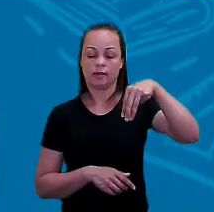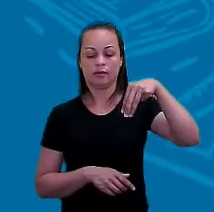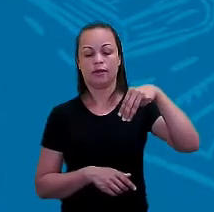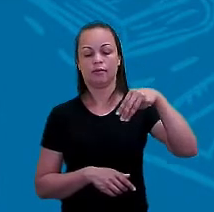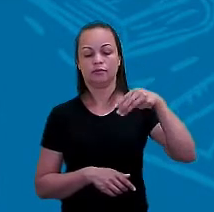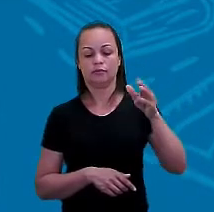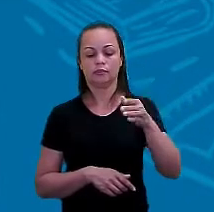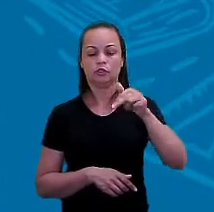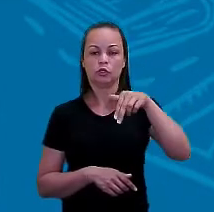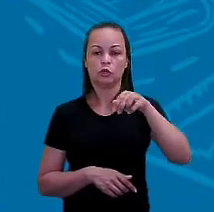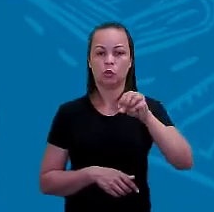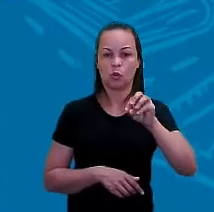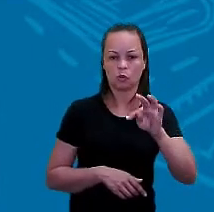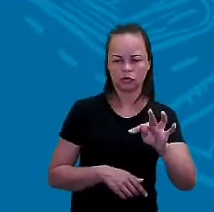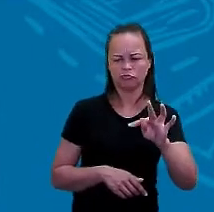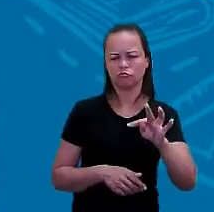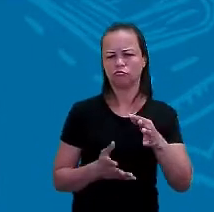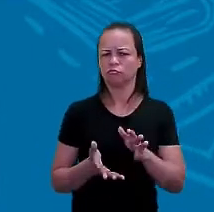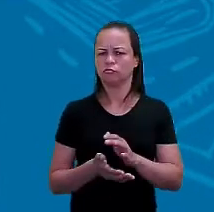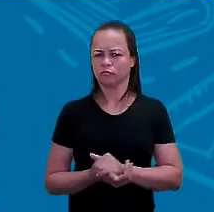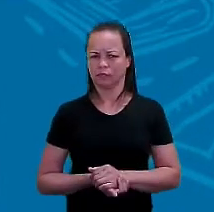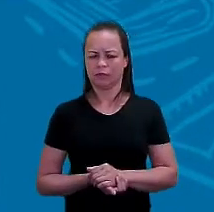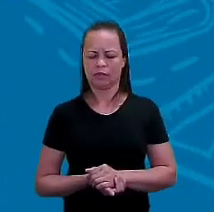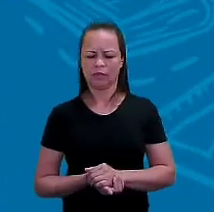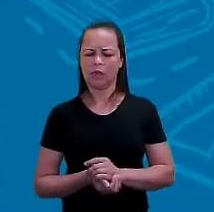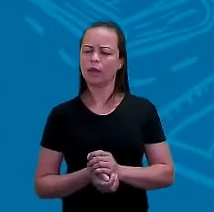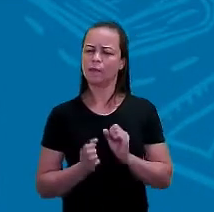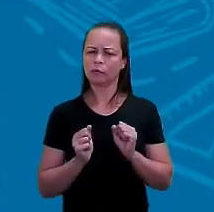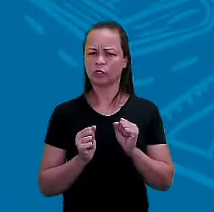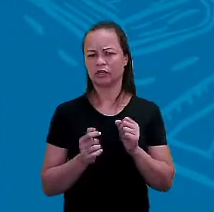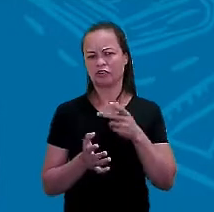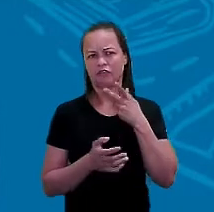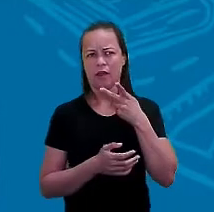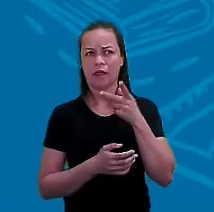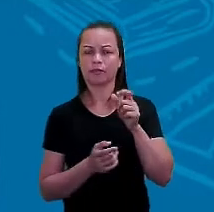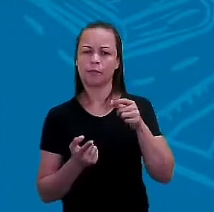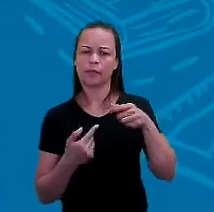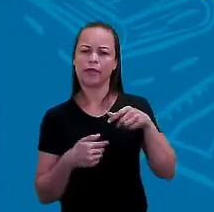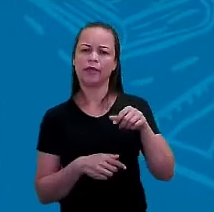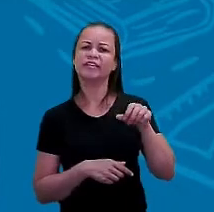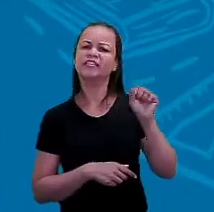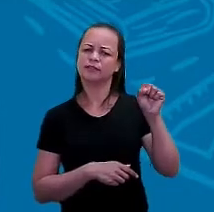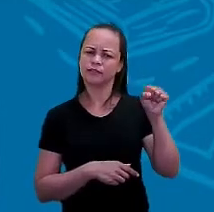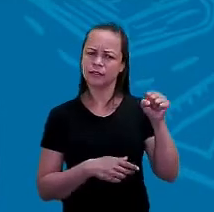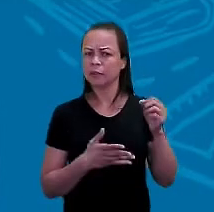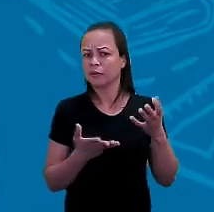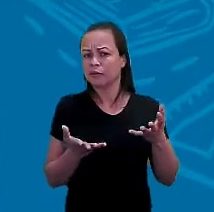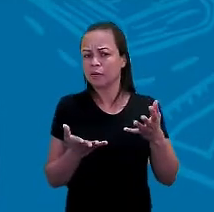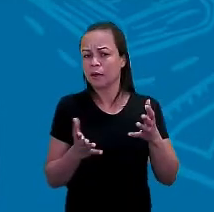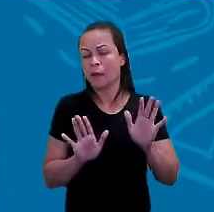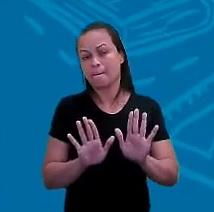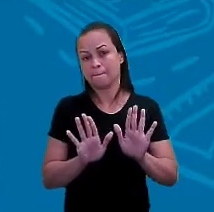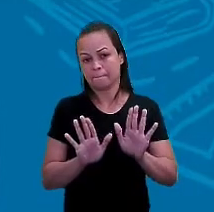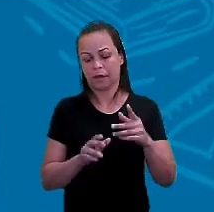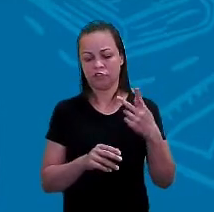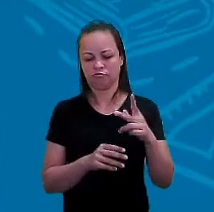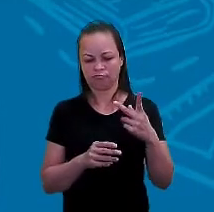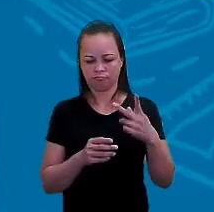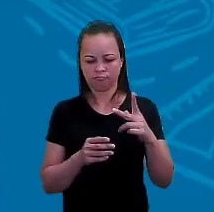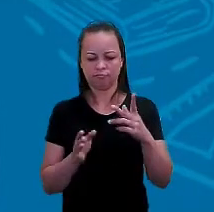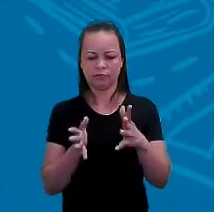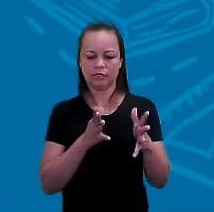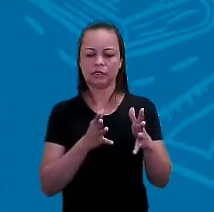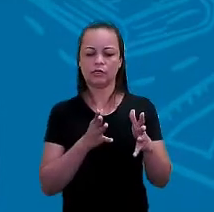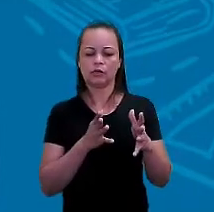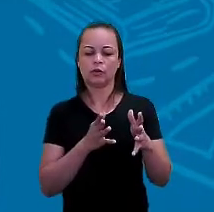estou. Mas se eu quiser dizer que eu estou, não poderia dizer yes, I am? Poderia. Só que nesse caso, veja que após